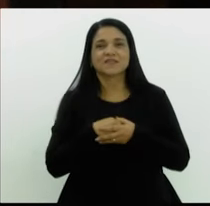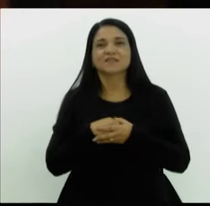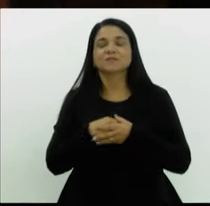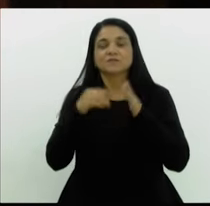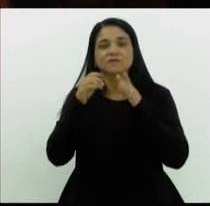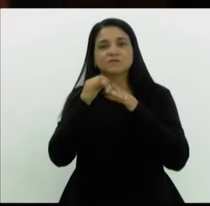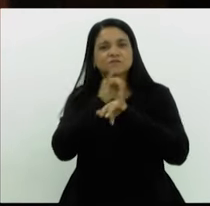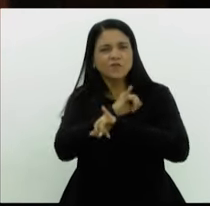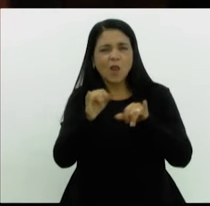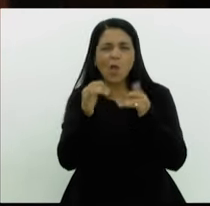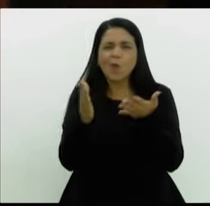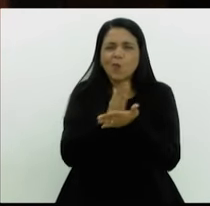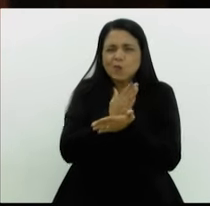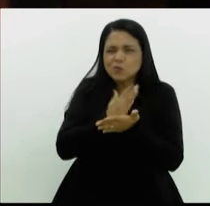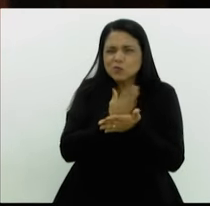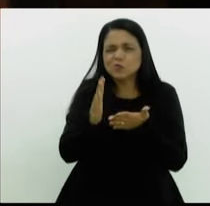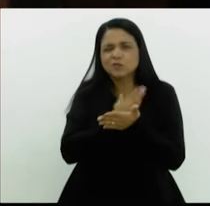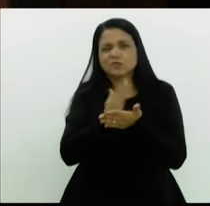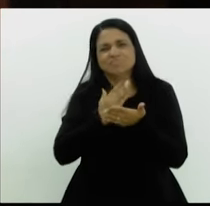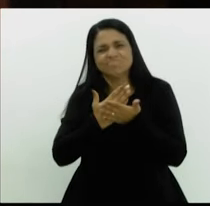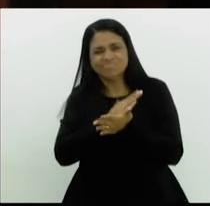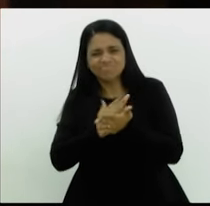inquietações sobre o projeto